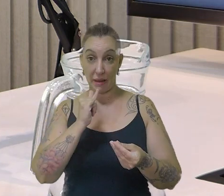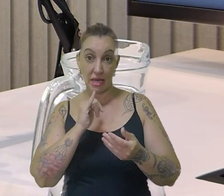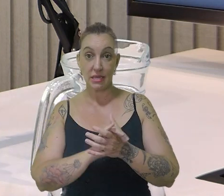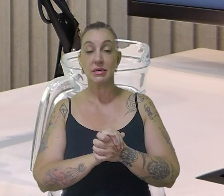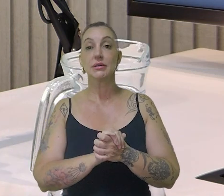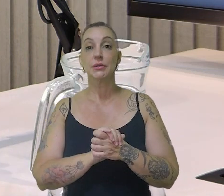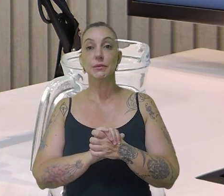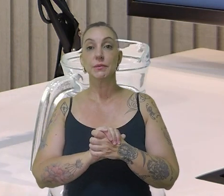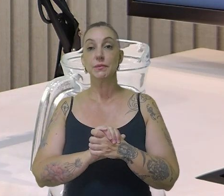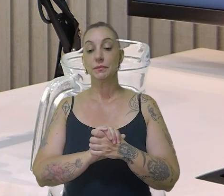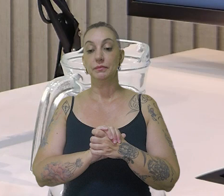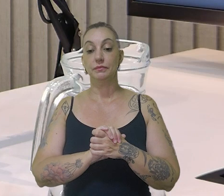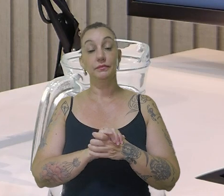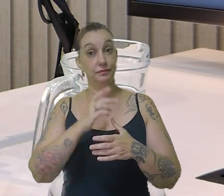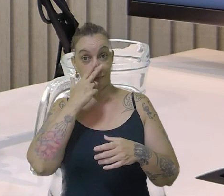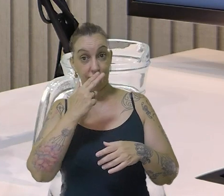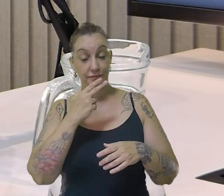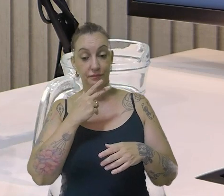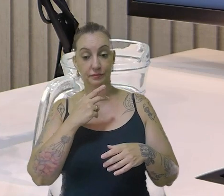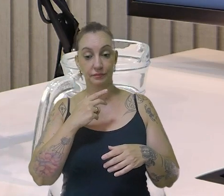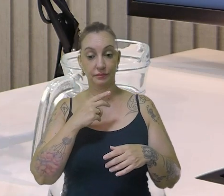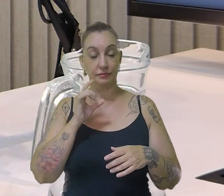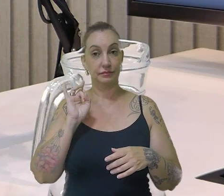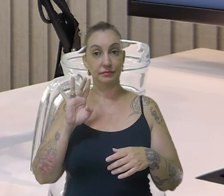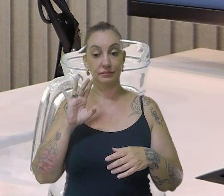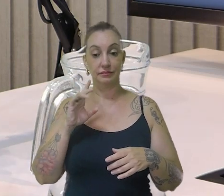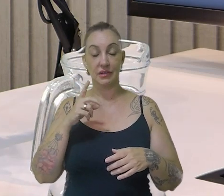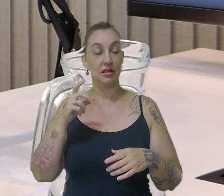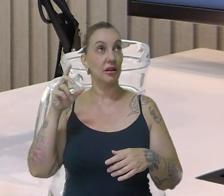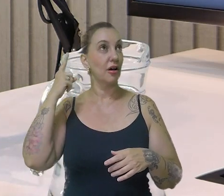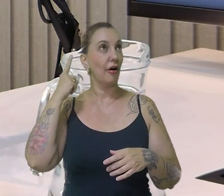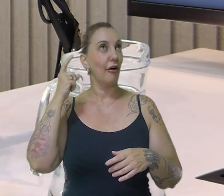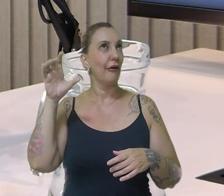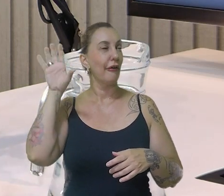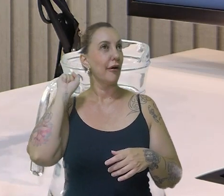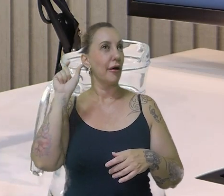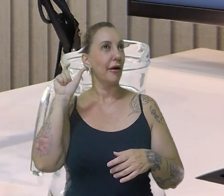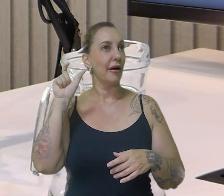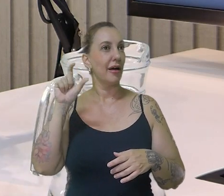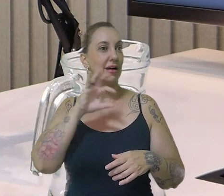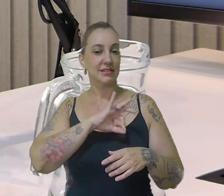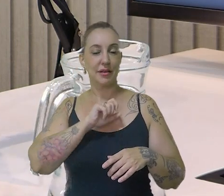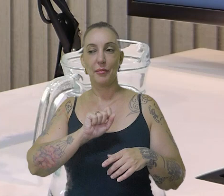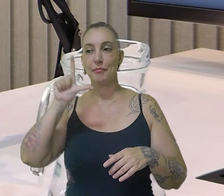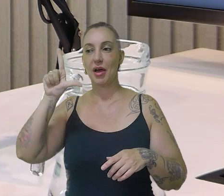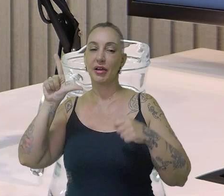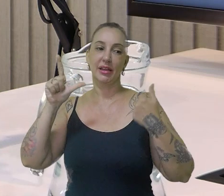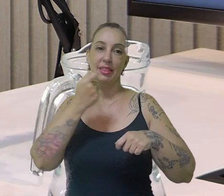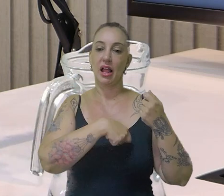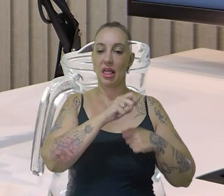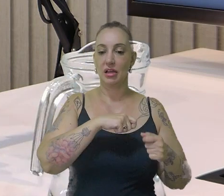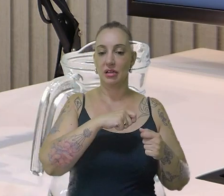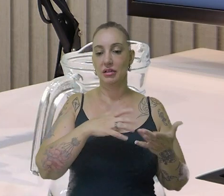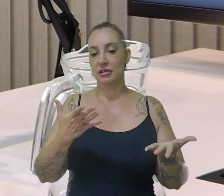pai e eu acho que na época ele ele fala que ele só ouviu o salário assim que era maior do que da loja